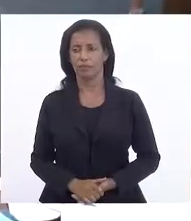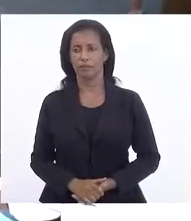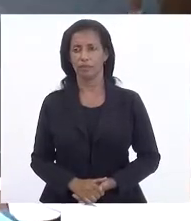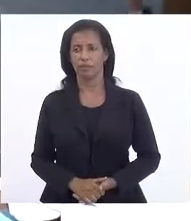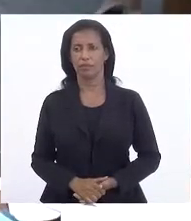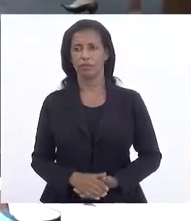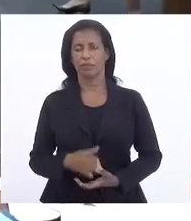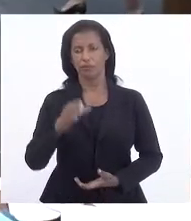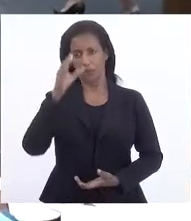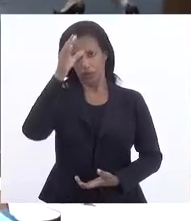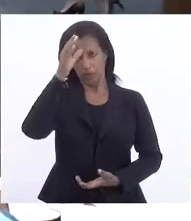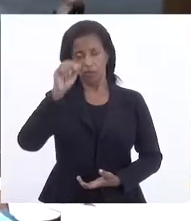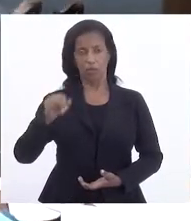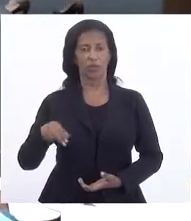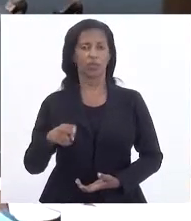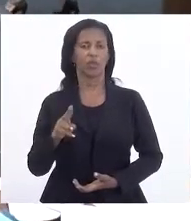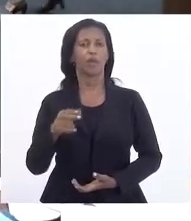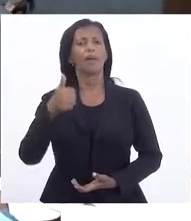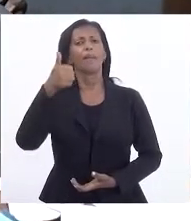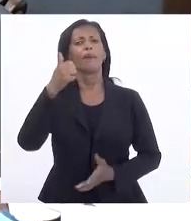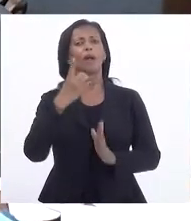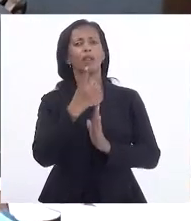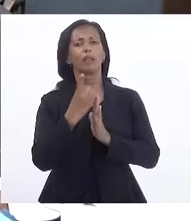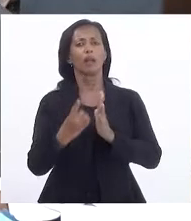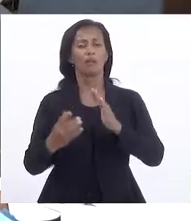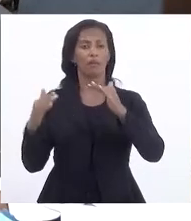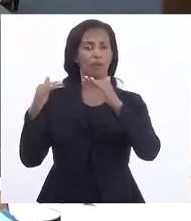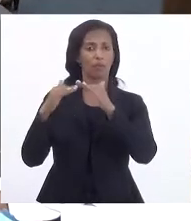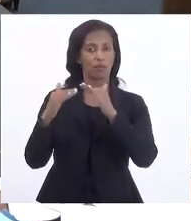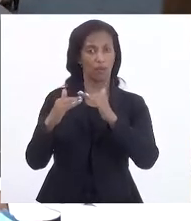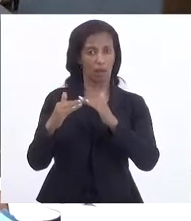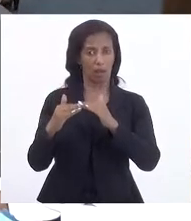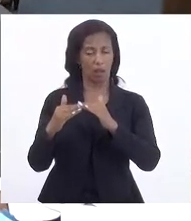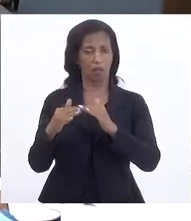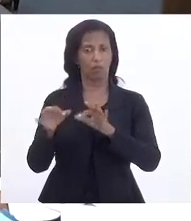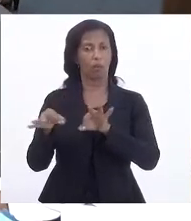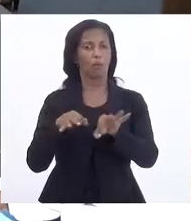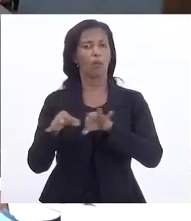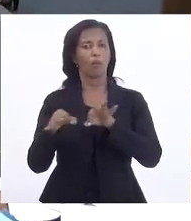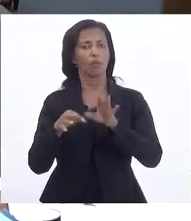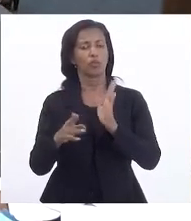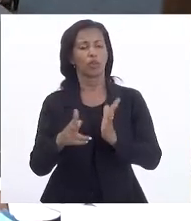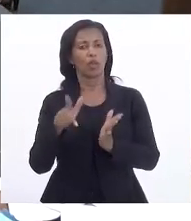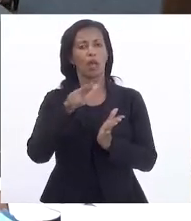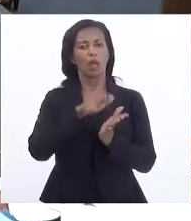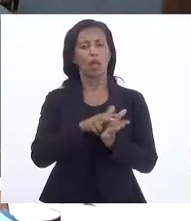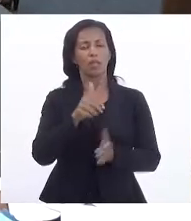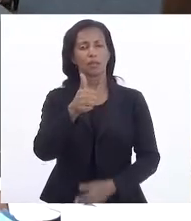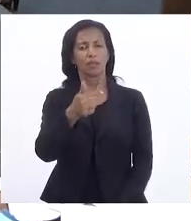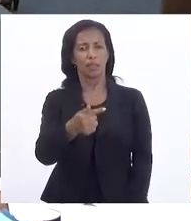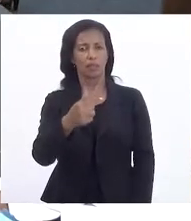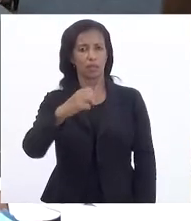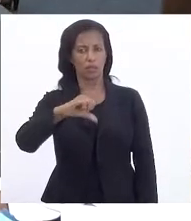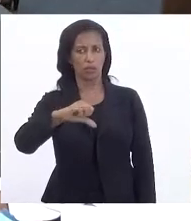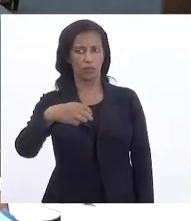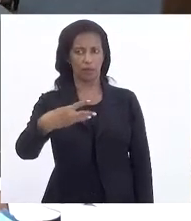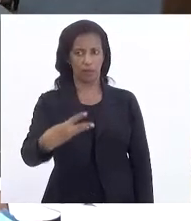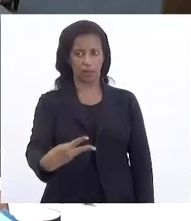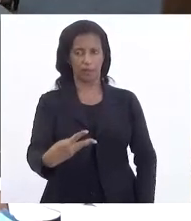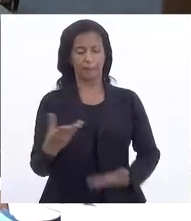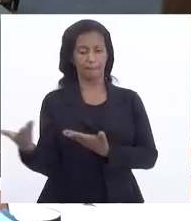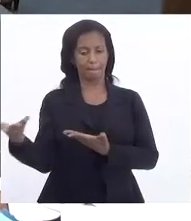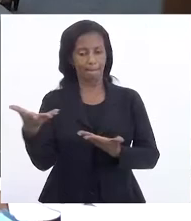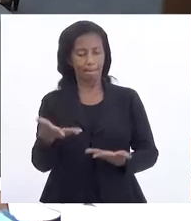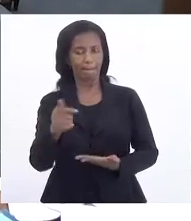eu quero declarar meu voto favorável ao projeto de resolução 793 que